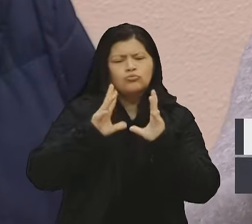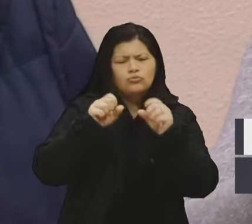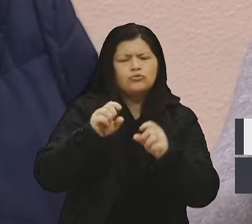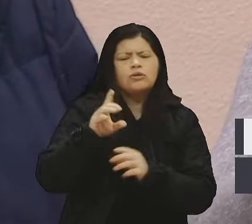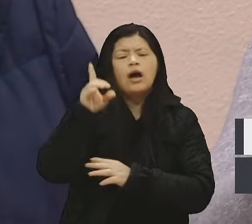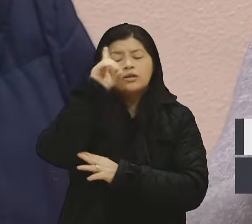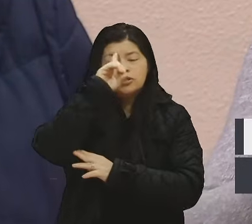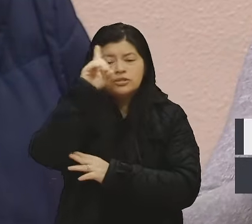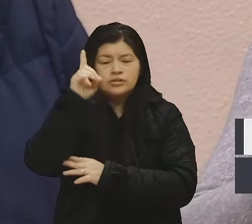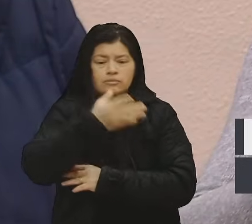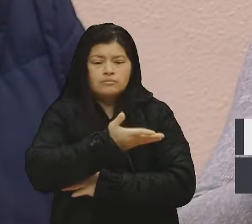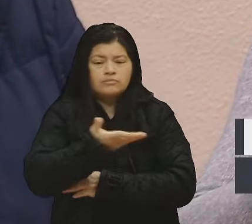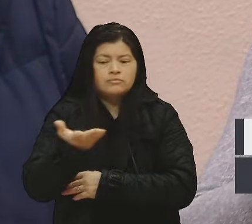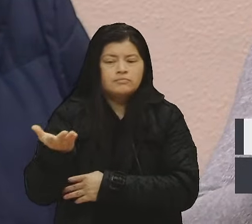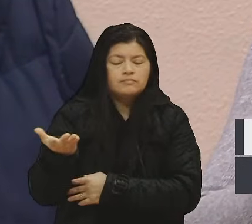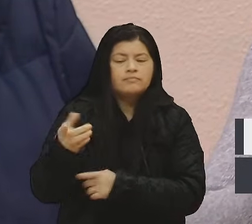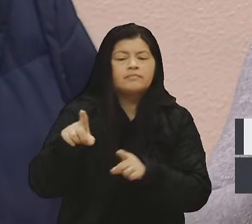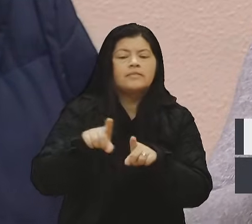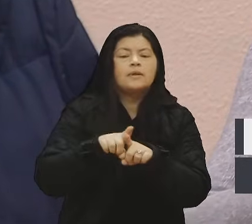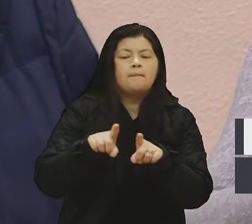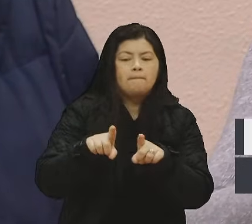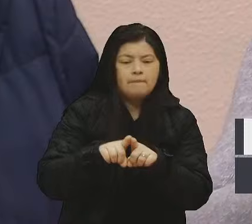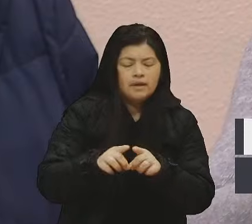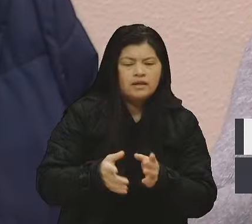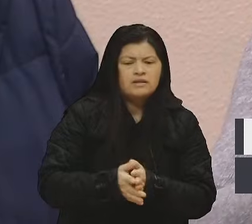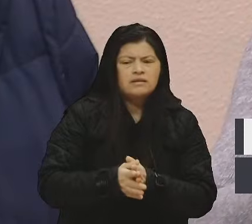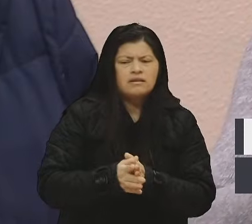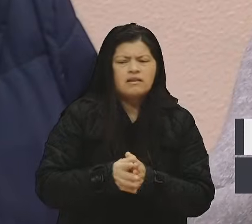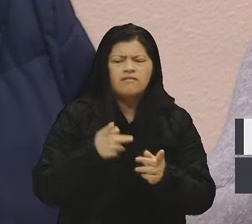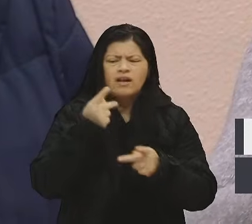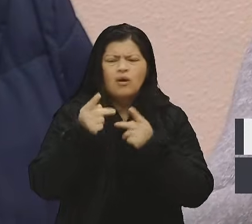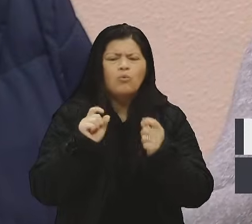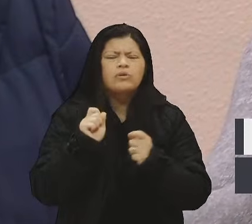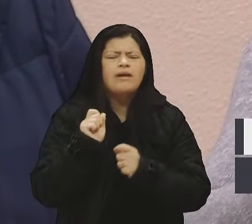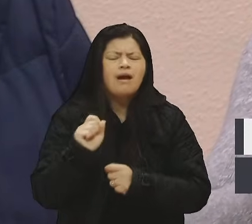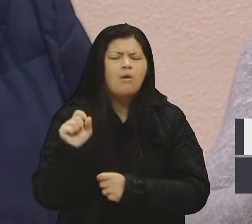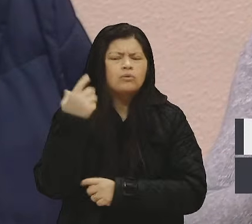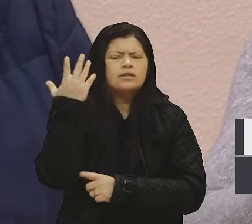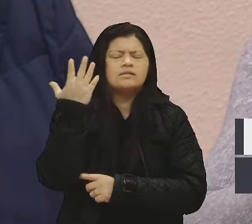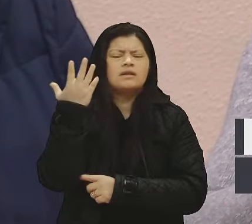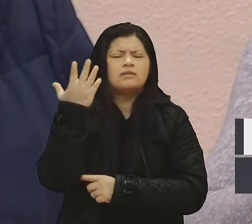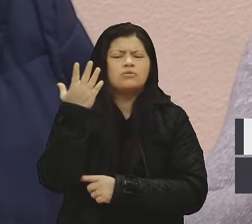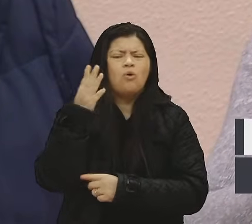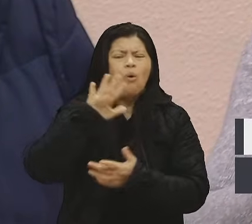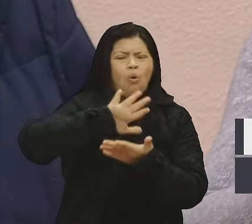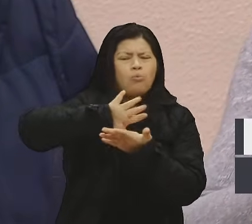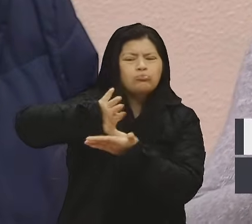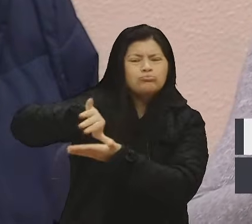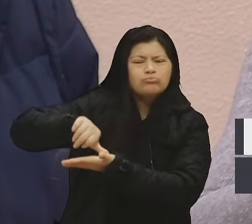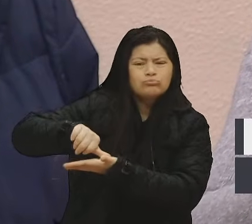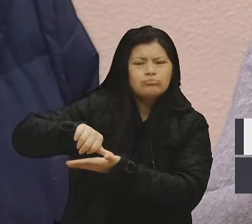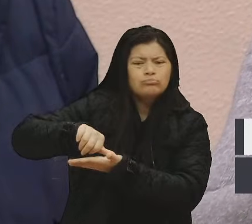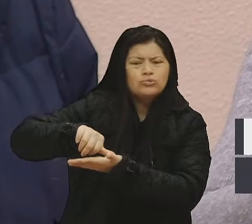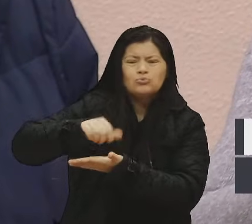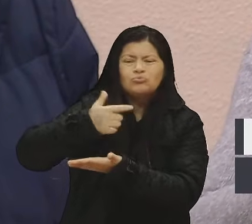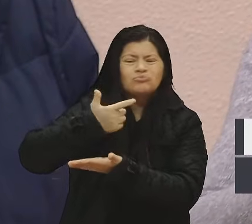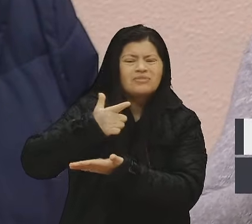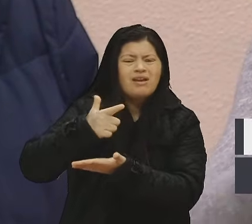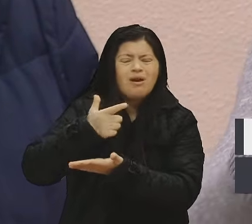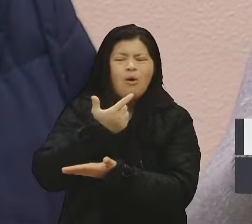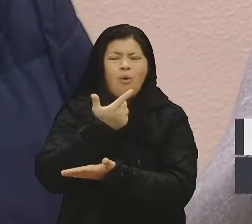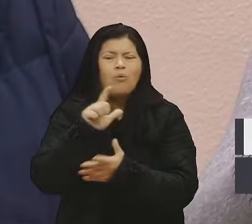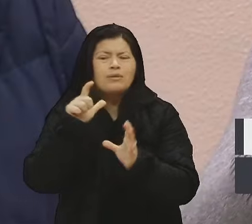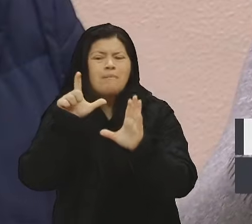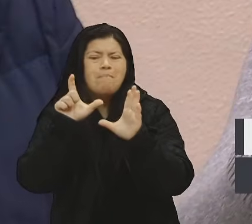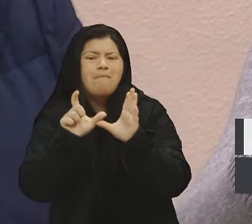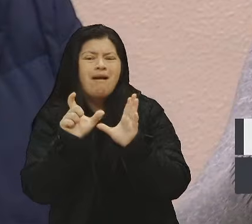professor Igor, que também compõe a direção. Dizer para vocês que o que está acontecendo é roubo. Não tem outra palavra. É